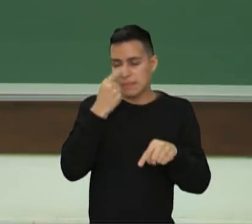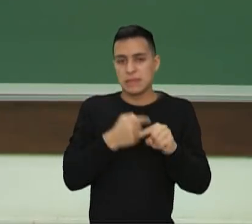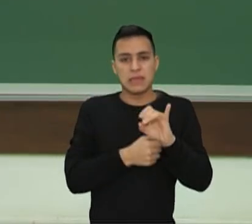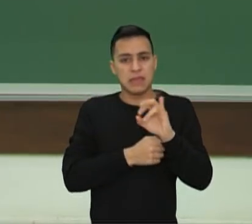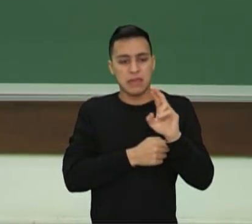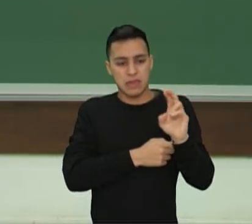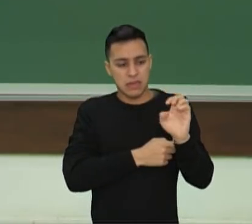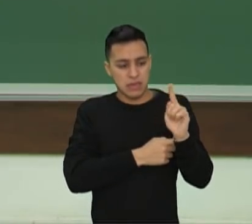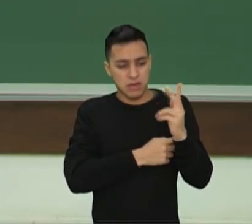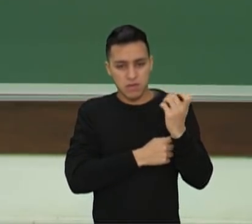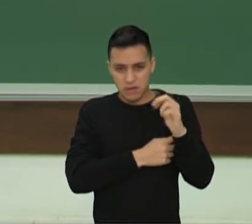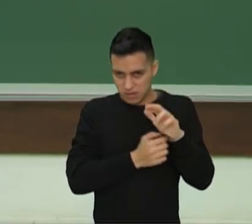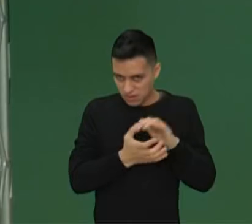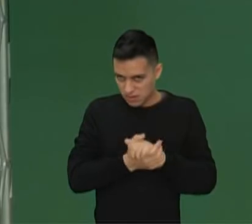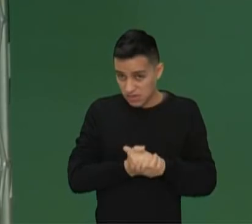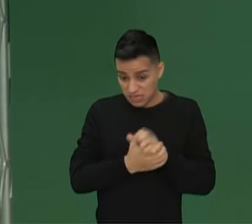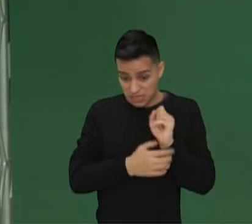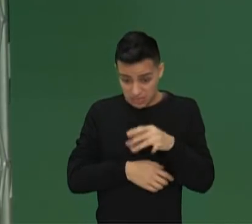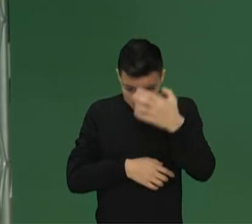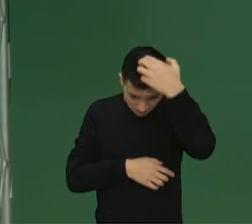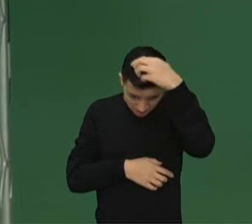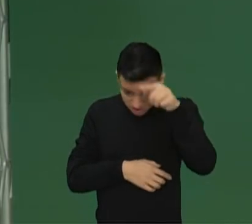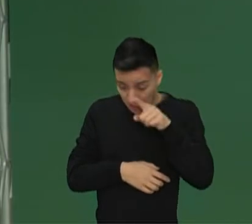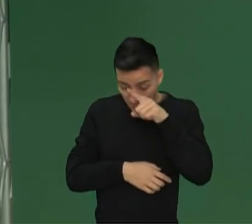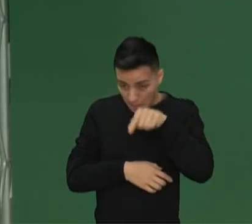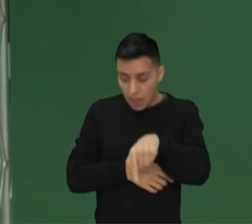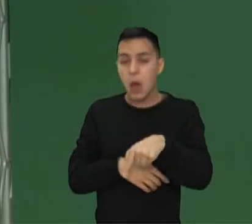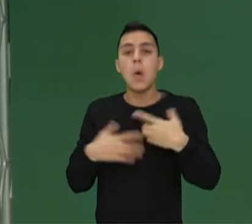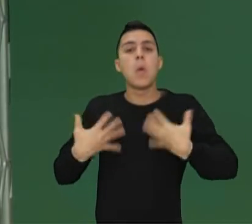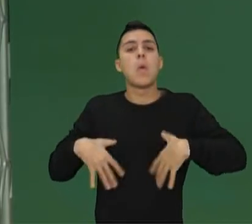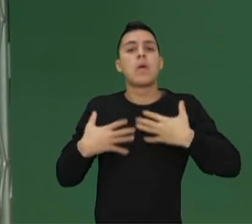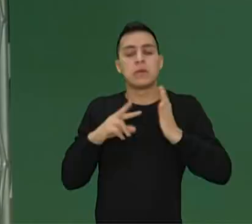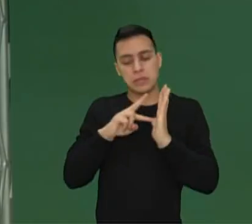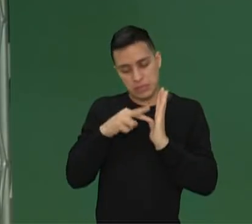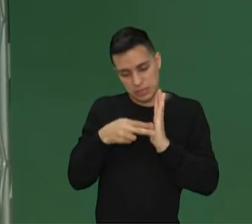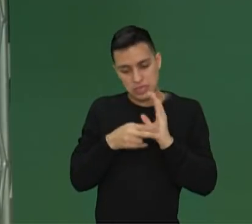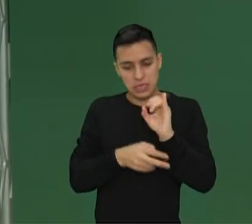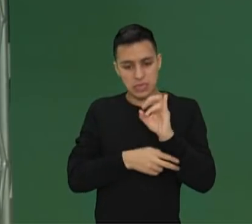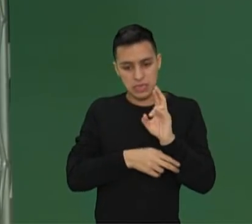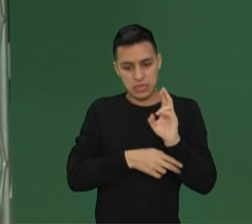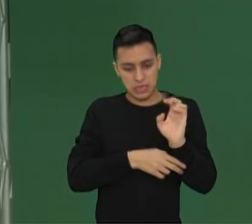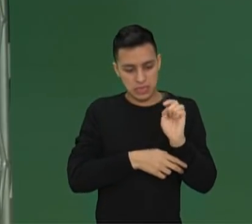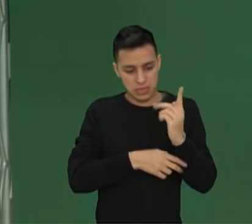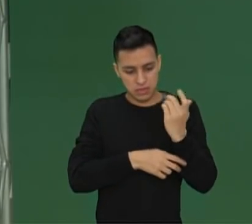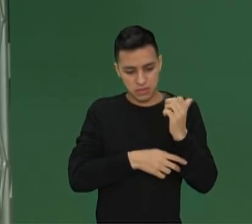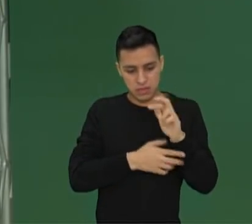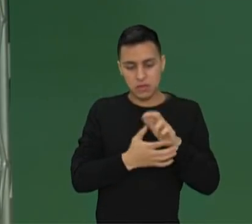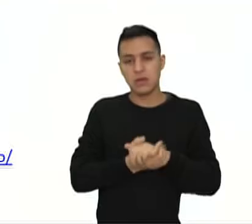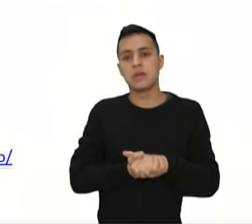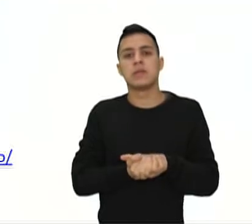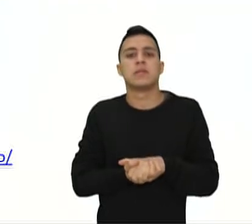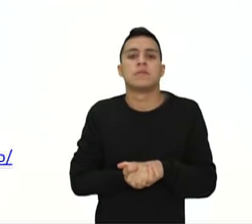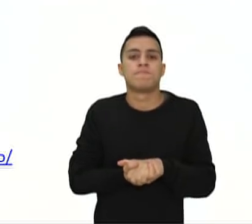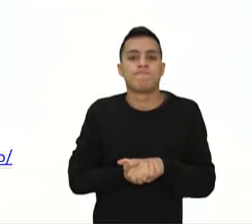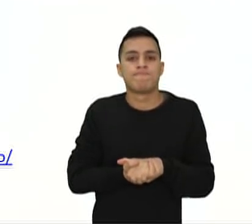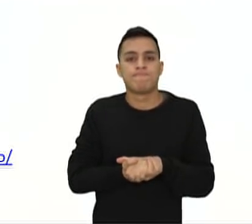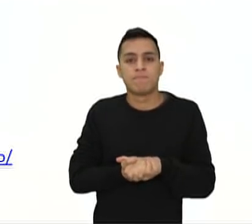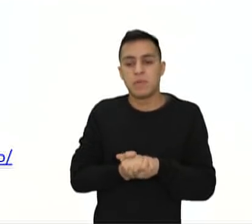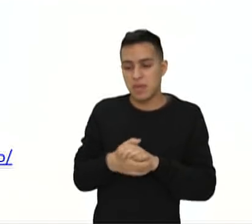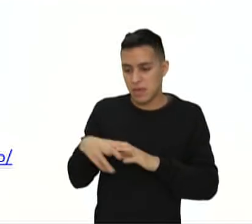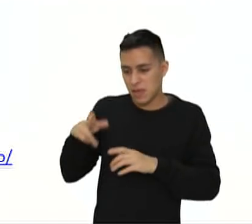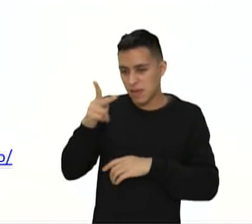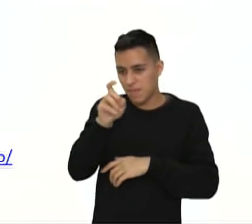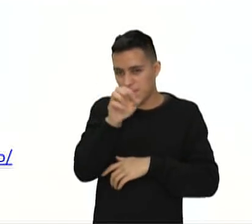Então, temos que cuidar. Colocou o rei em xeque, né? É uma jogada irregular, volta a jogada. Mover o peão